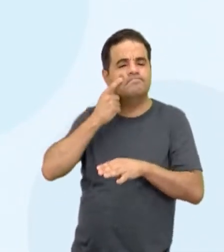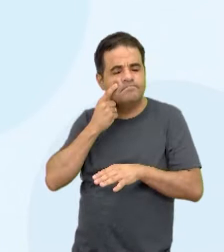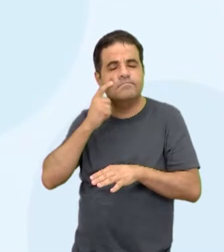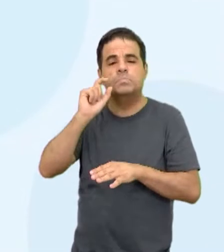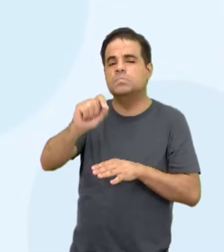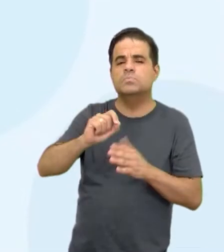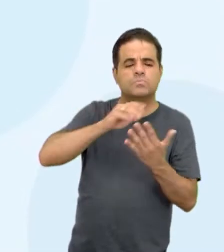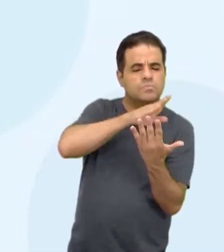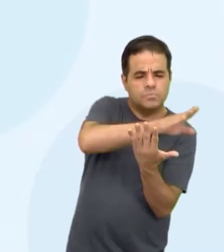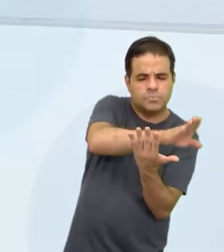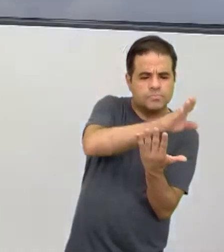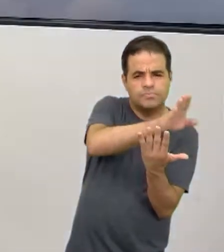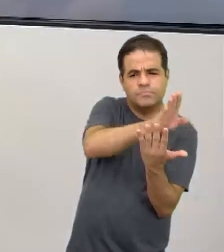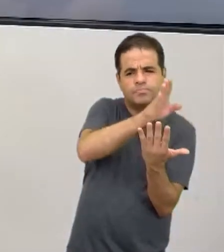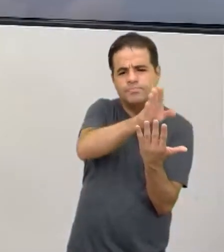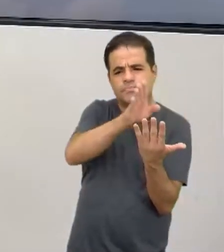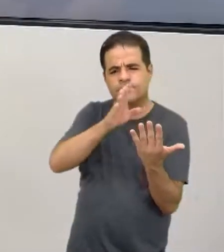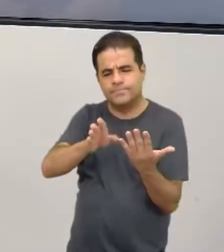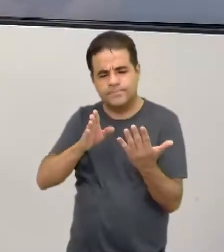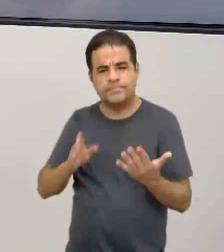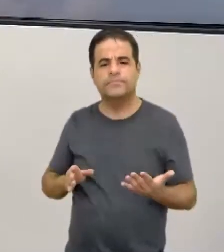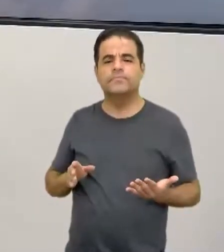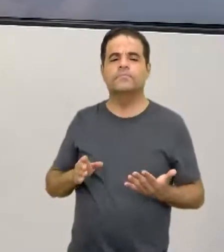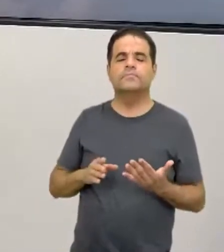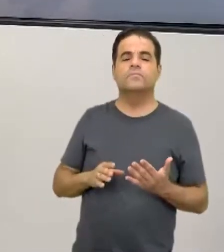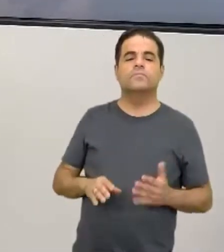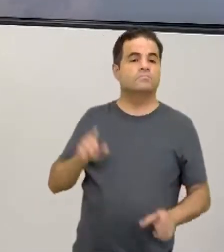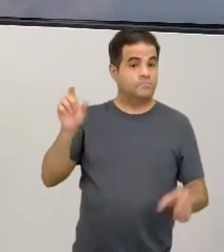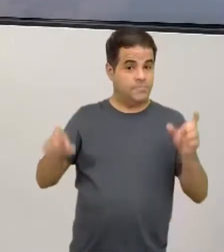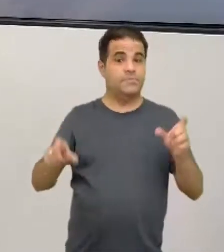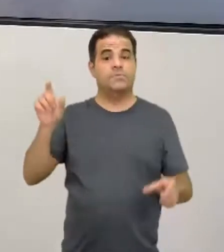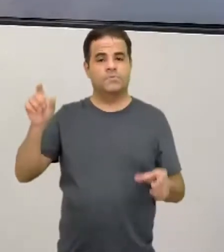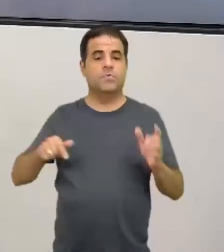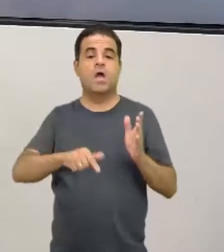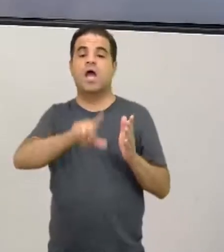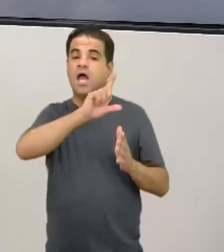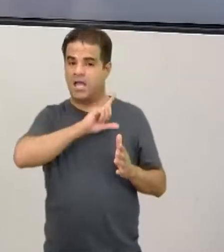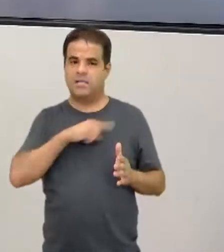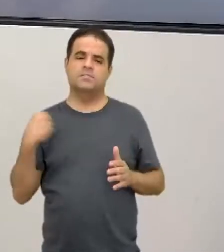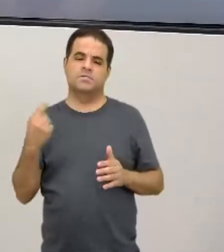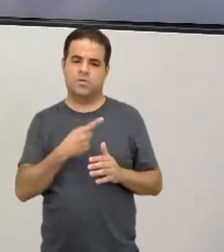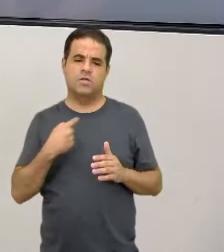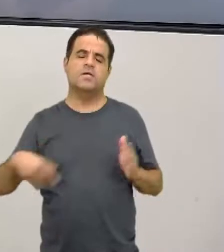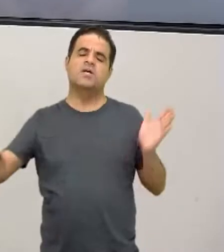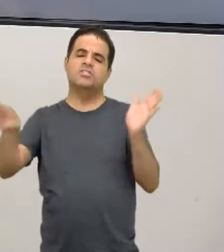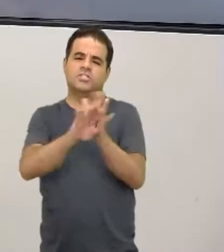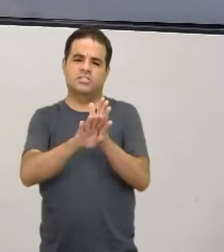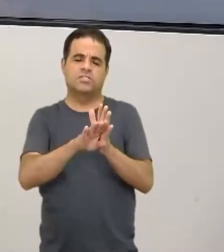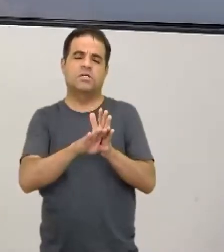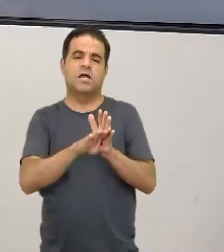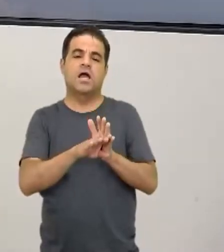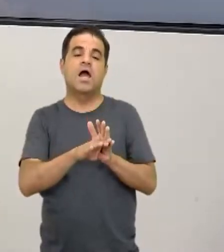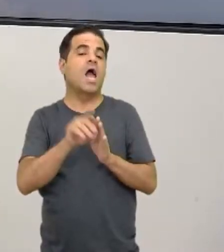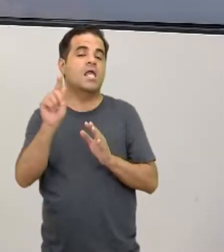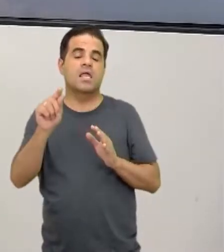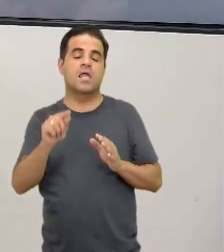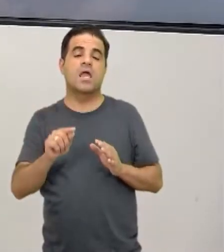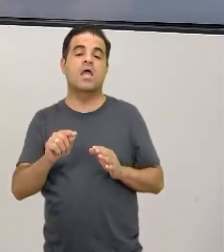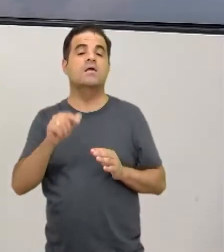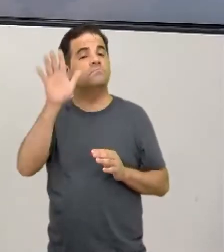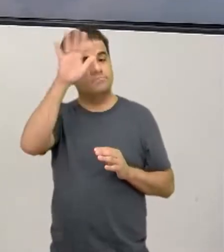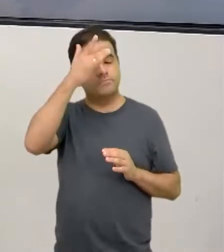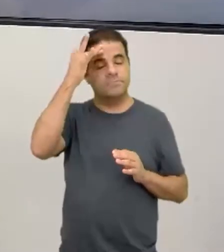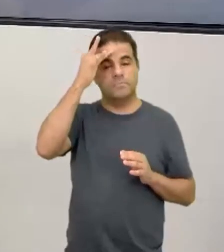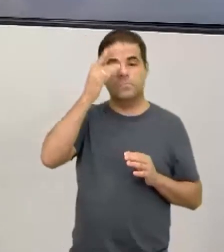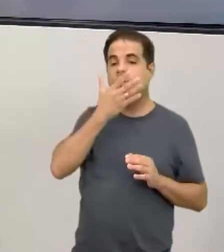verdade, por todos aqueles humanos, né, antes de nós, até chegar, então, à espécie